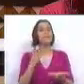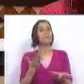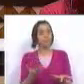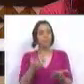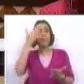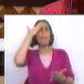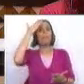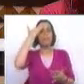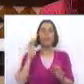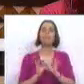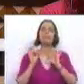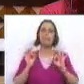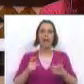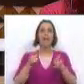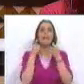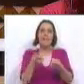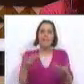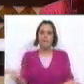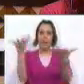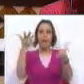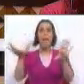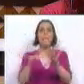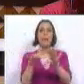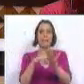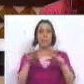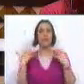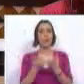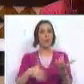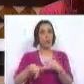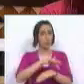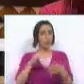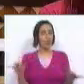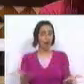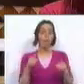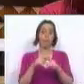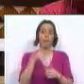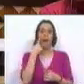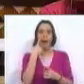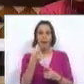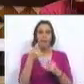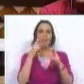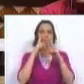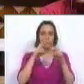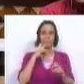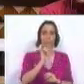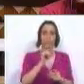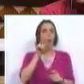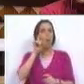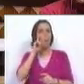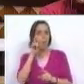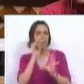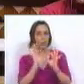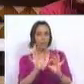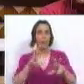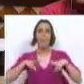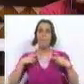prevê como incentiva a participação da sociedade, quer na identificação, quer na conservação